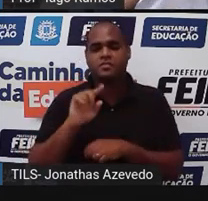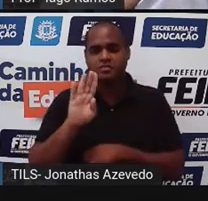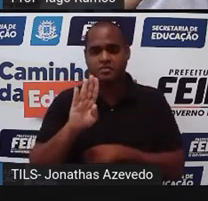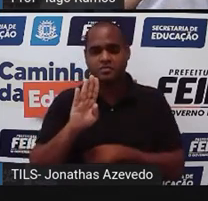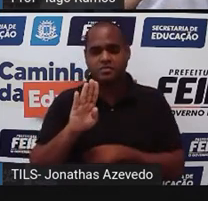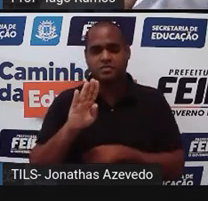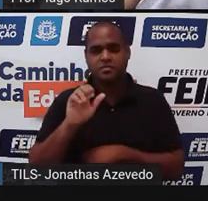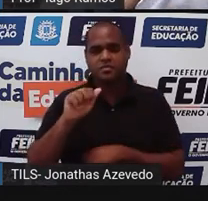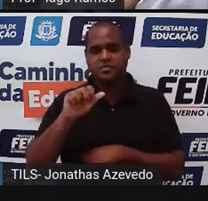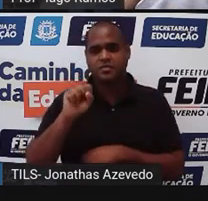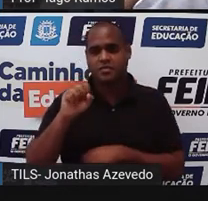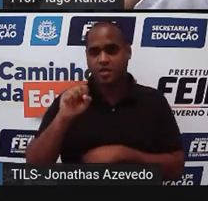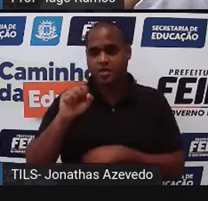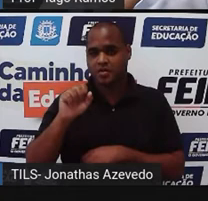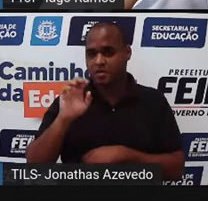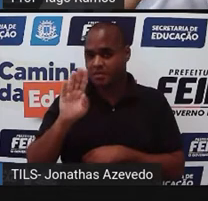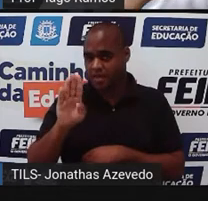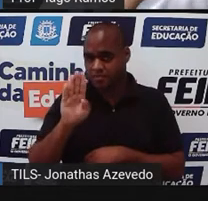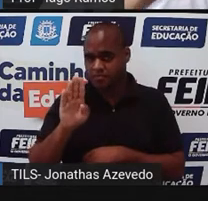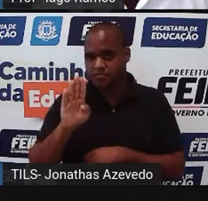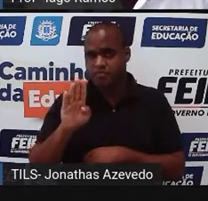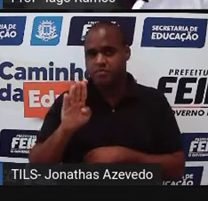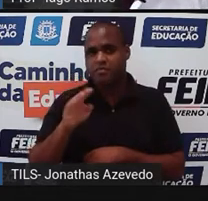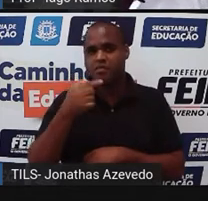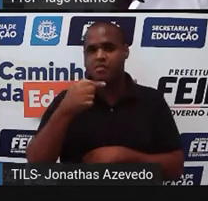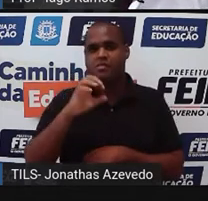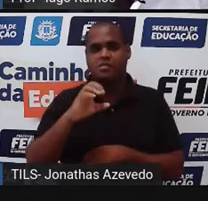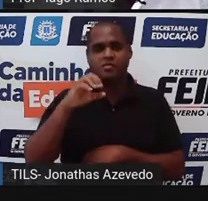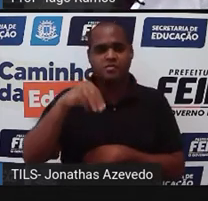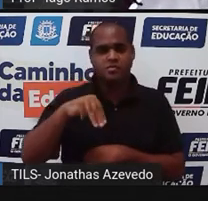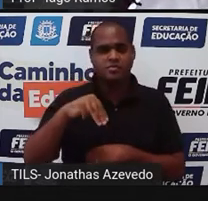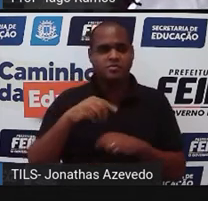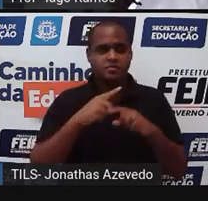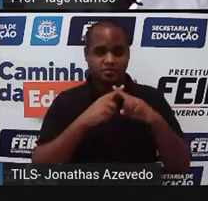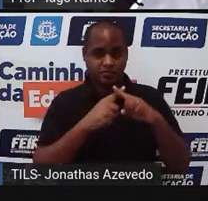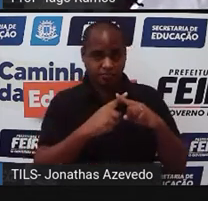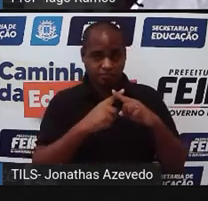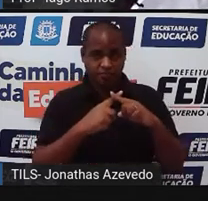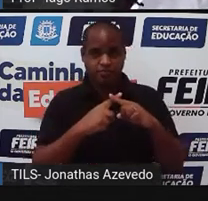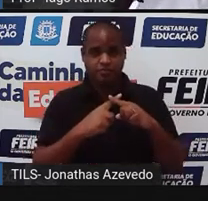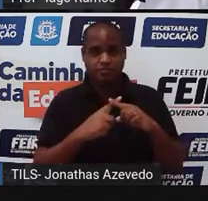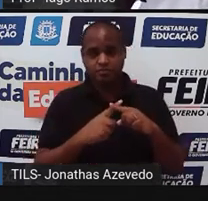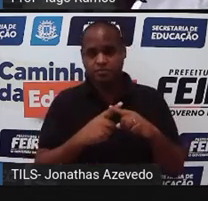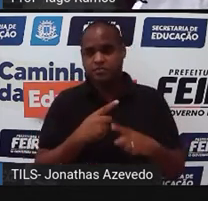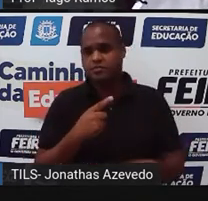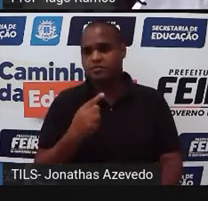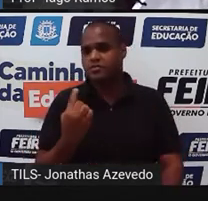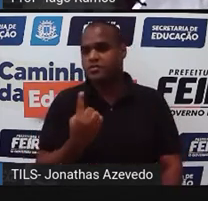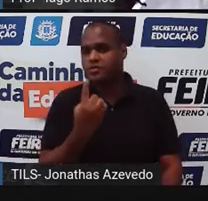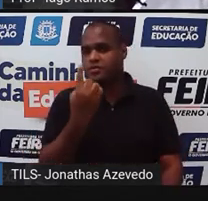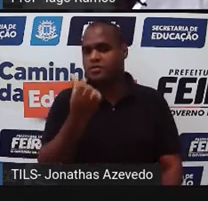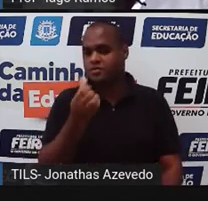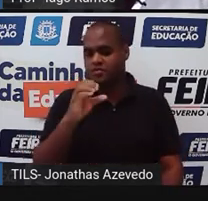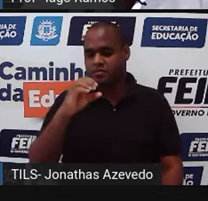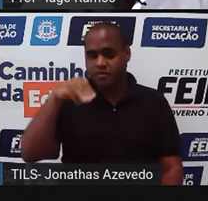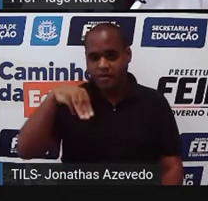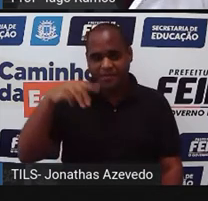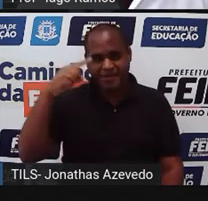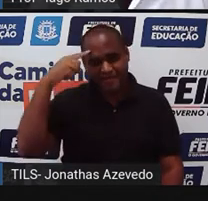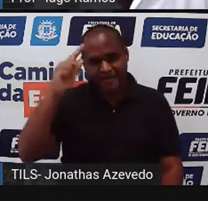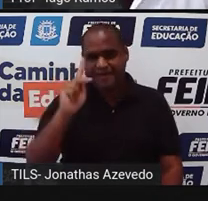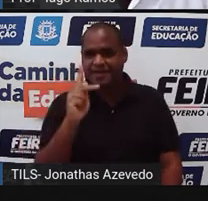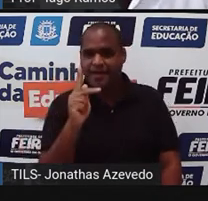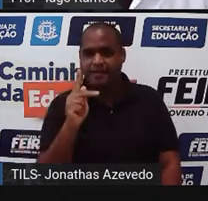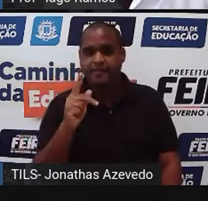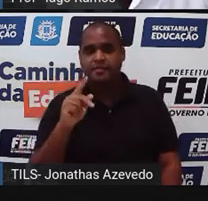B da expressão Zinha base tá bom 7cm vezes a altura é seis é o